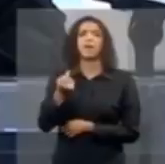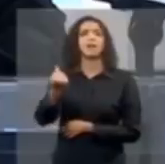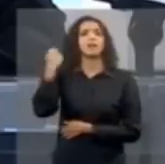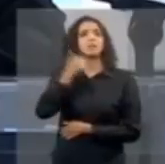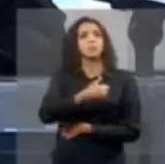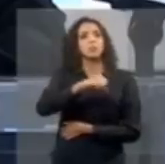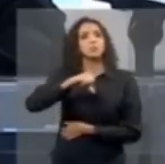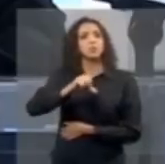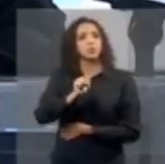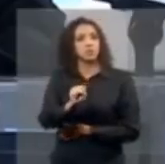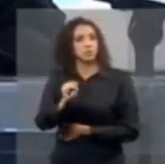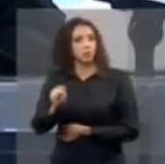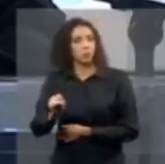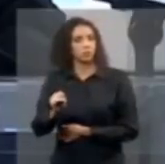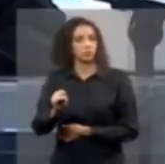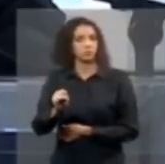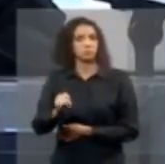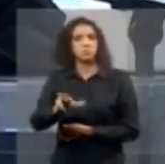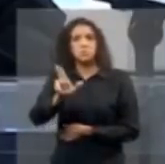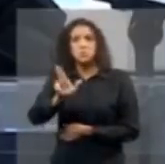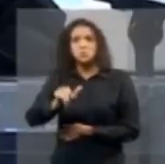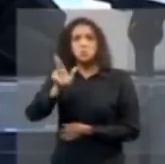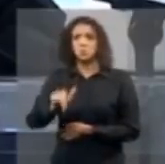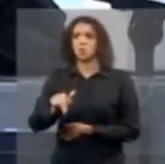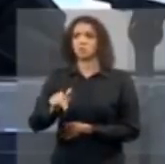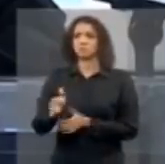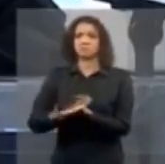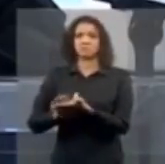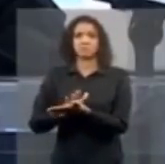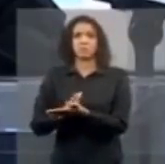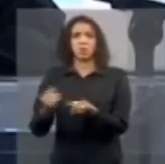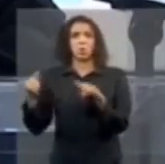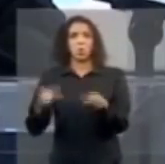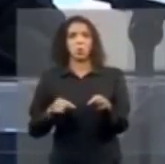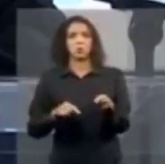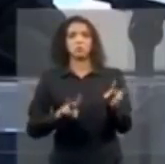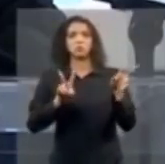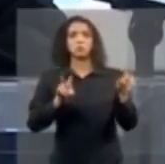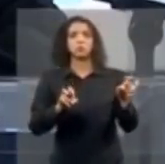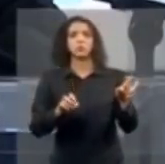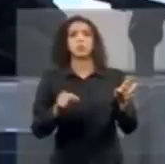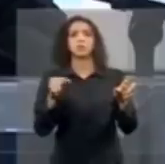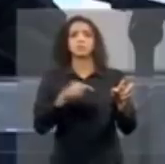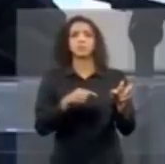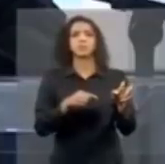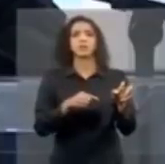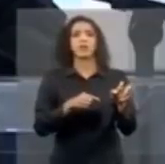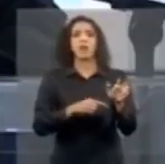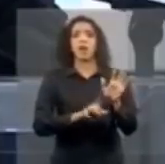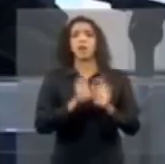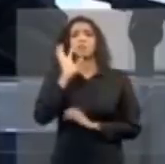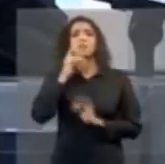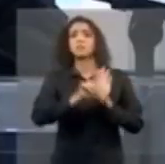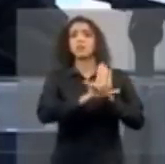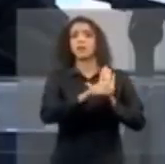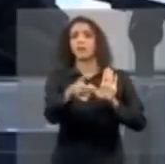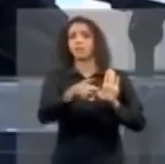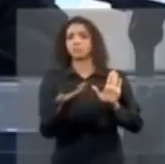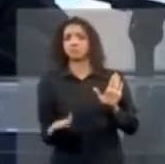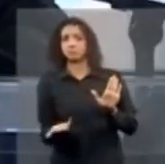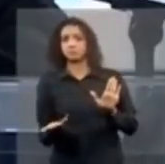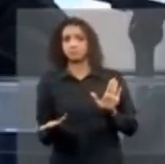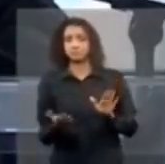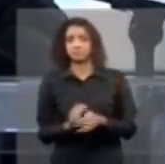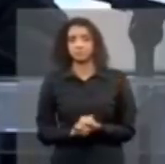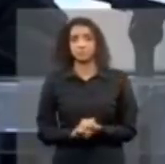desde 1988 nunca houve controvérsia alguma sobre a constitucionalidade da norma impugnada.